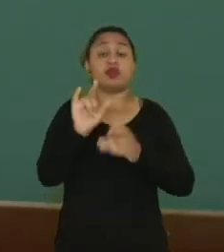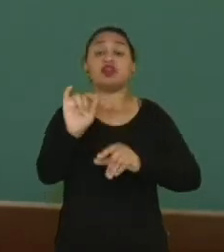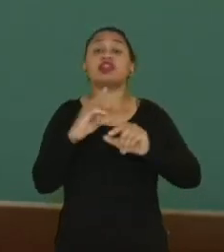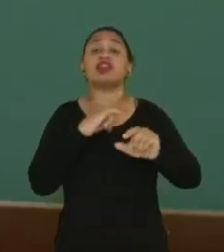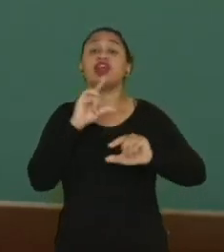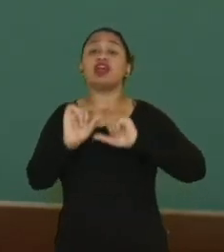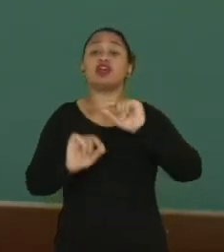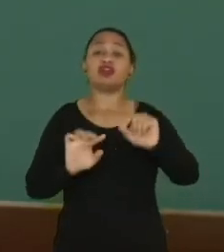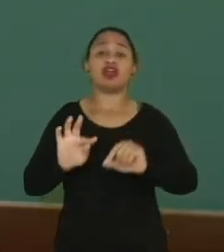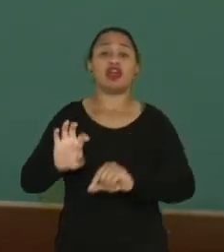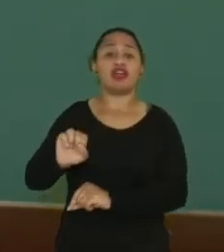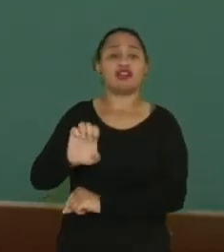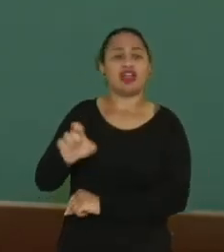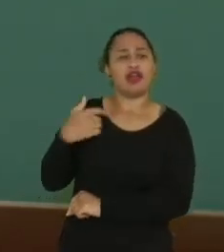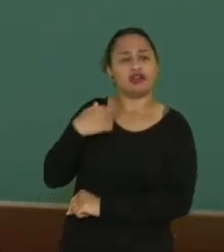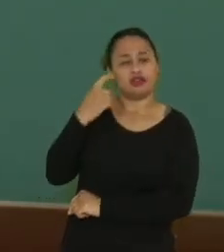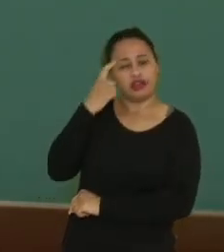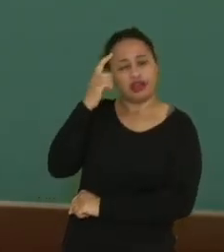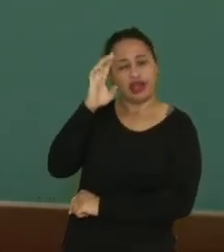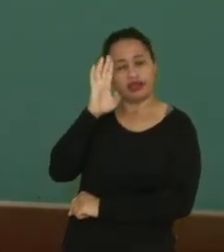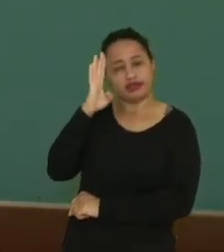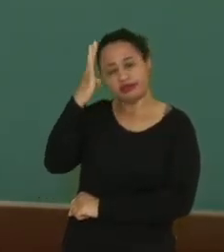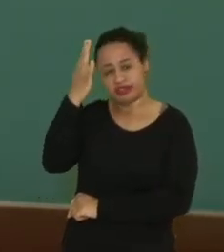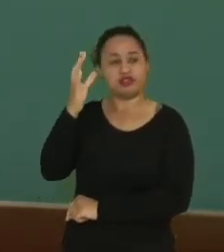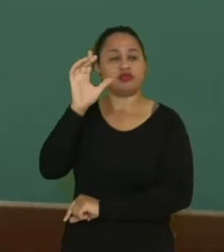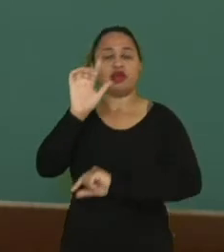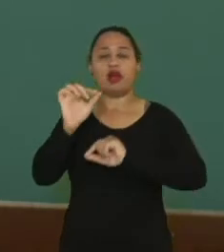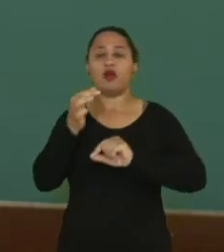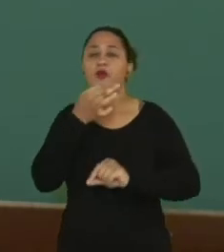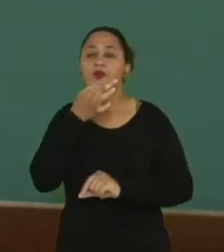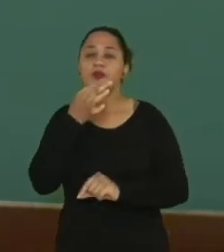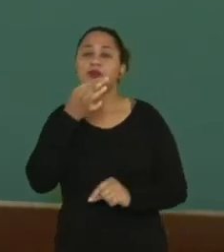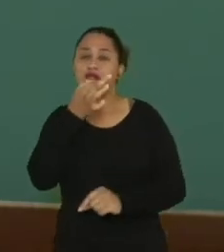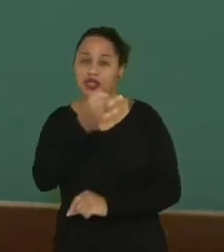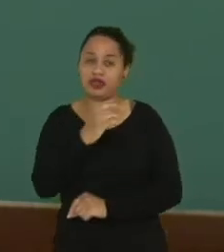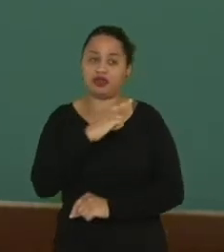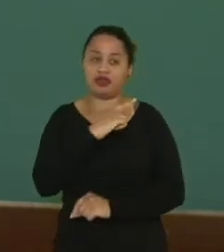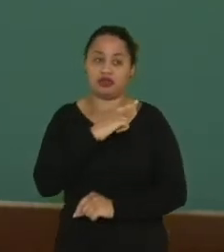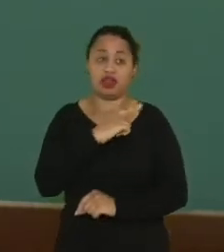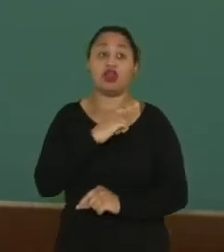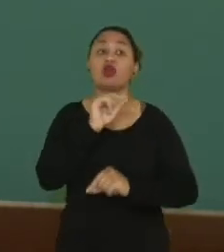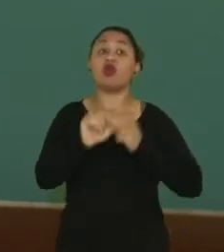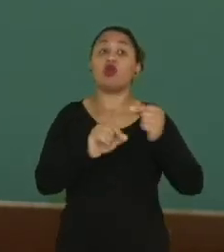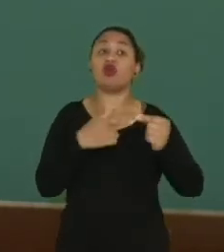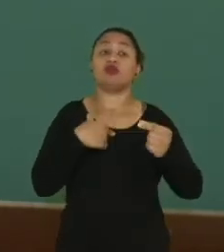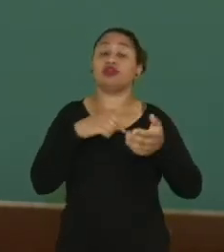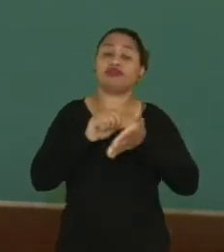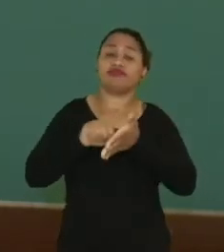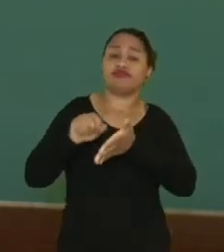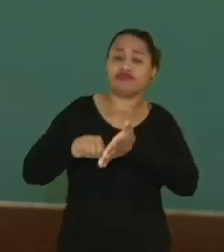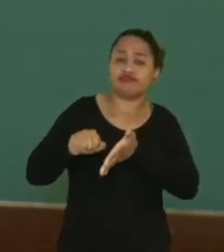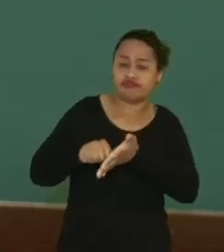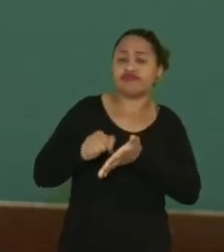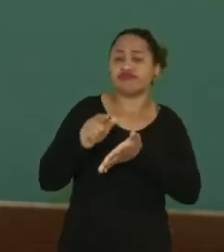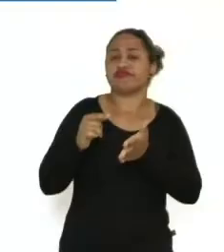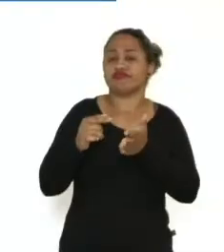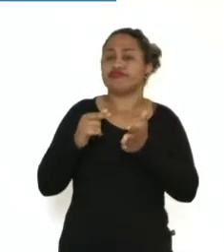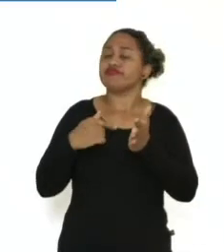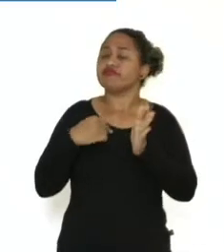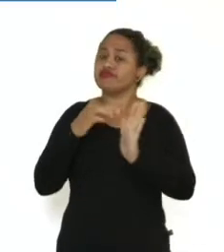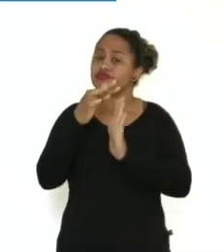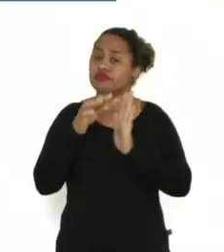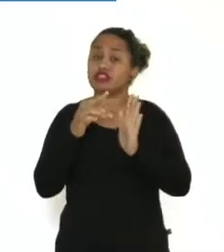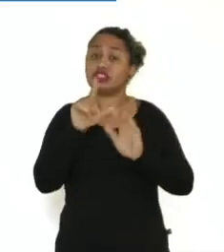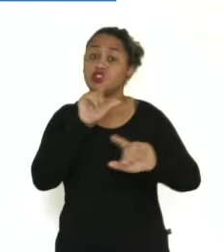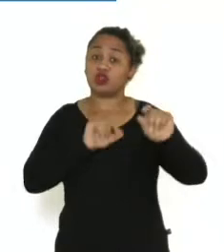o que o mattesi Como é o roteiro de produção do editorial então depois de